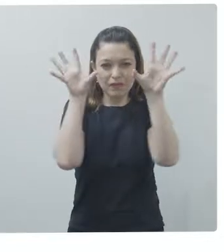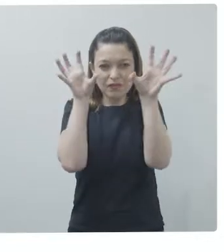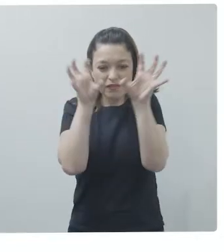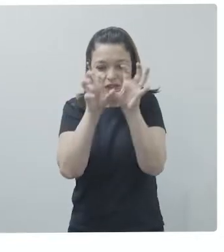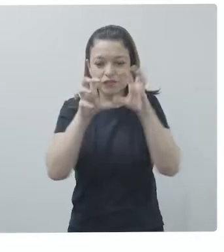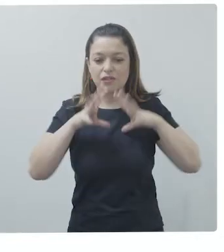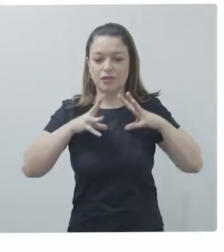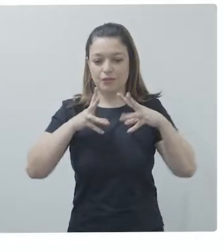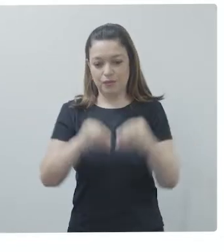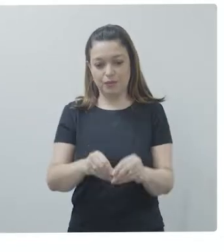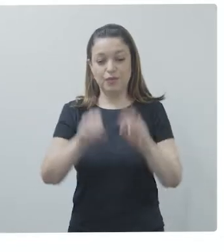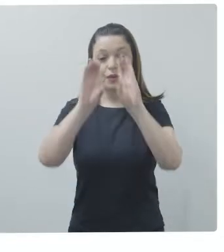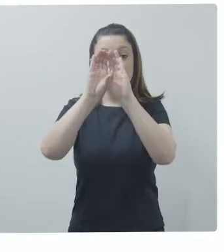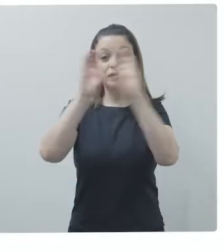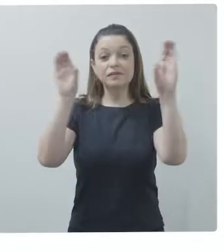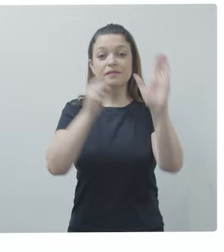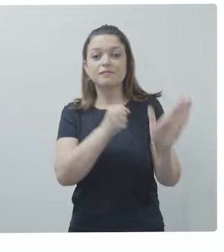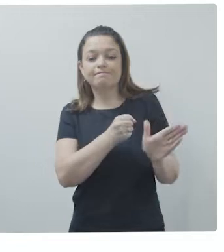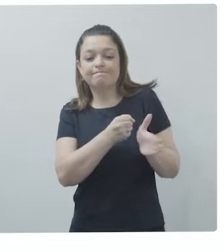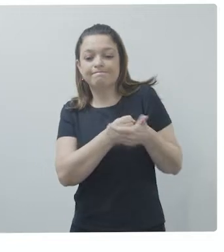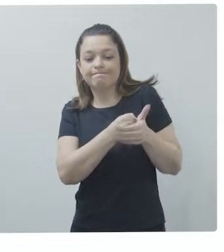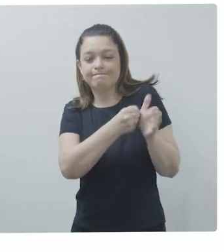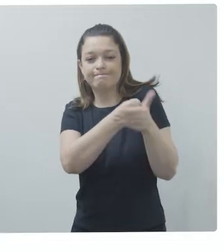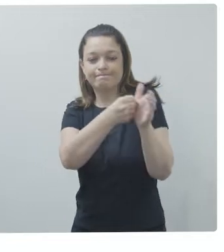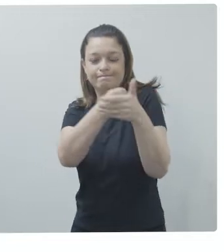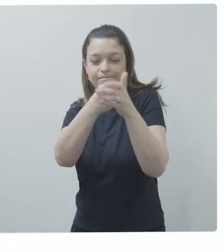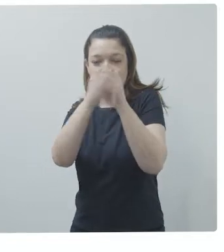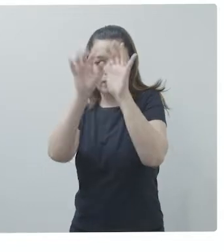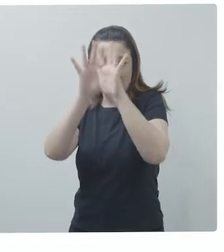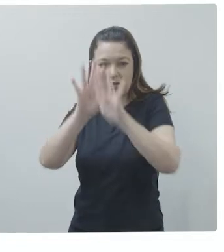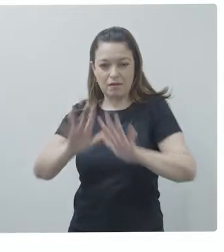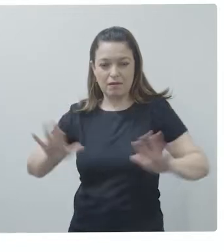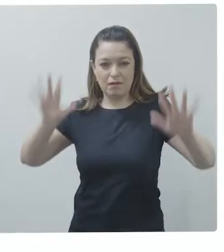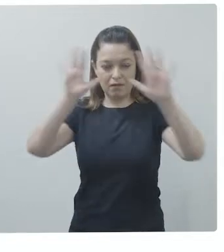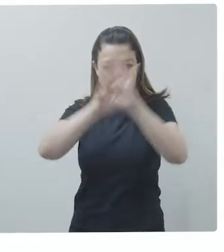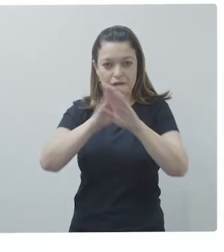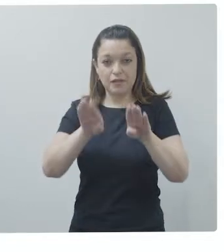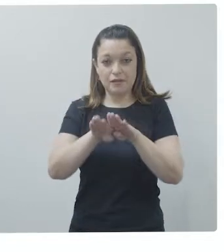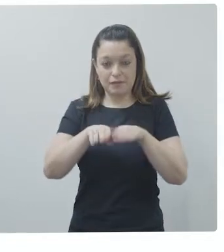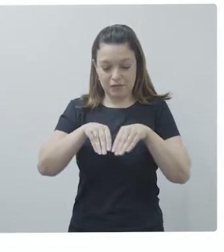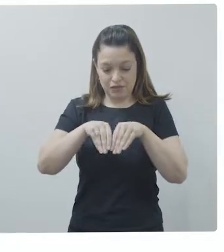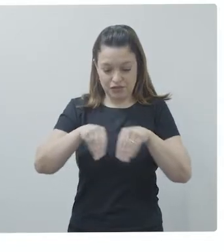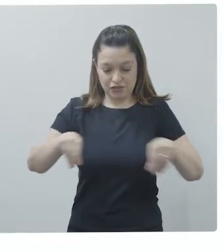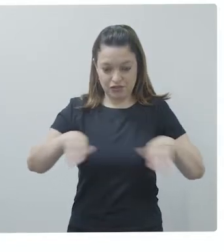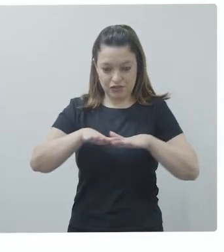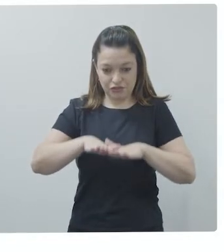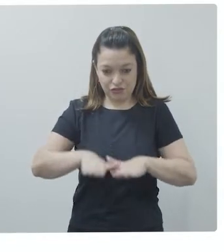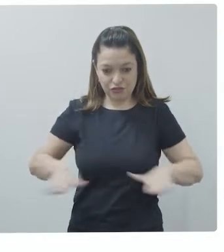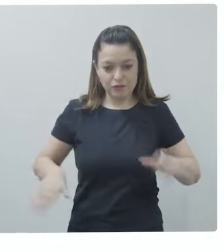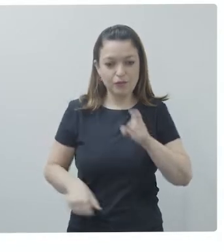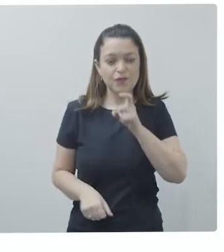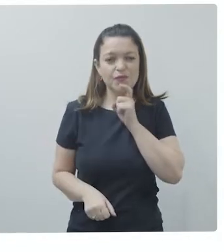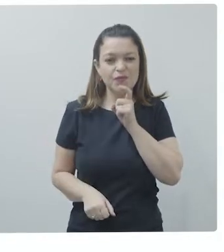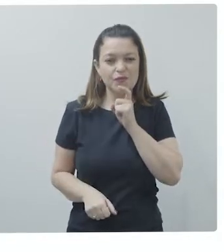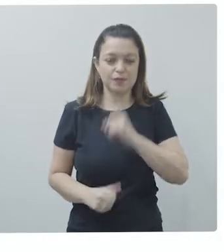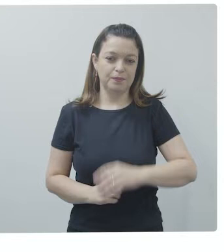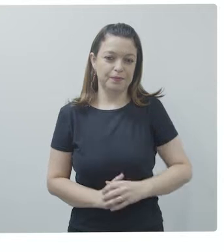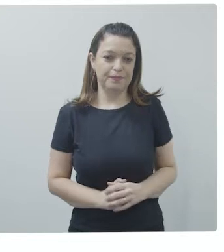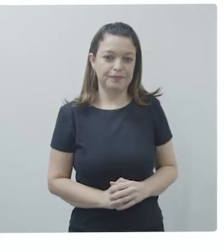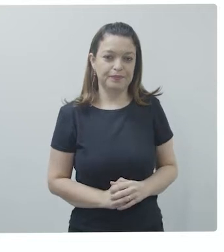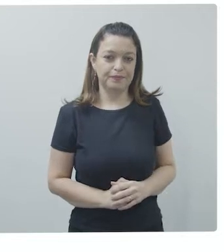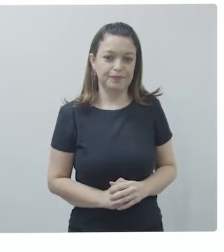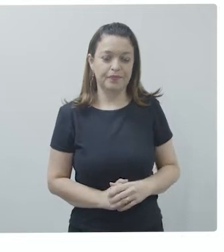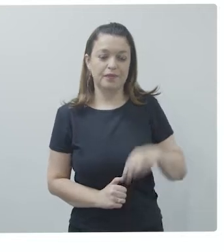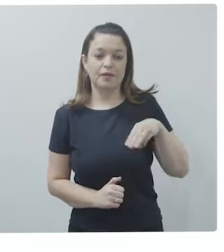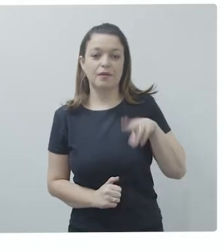Os céus eram ocultados pelas brumas e o chão era encoberto pelo nevoeiro gelado. Em